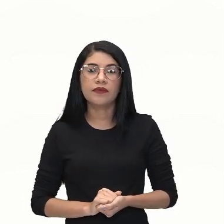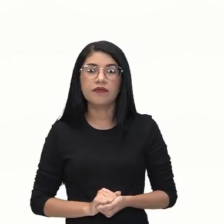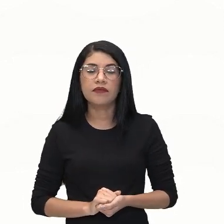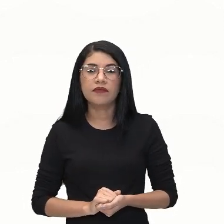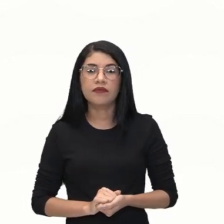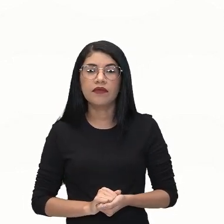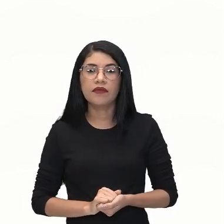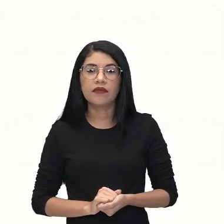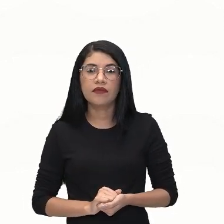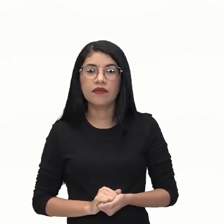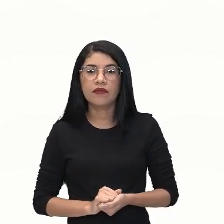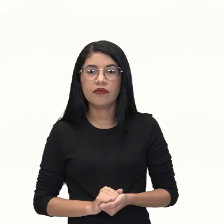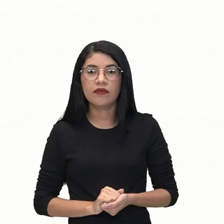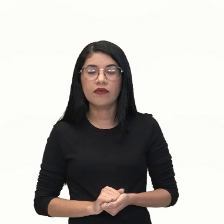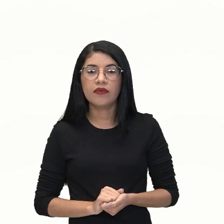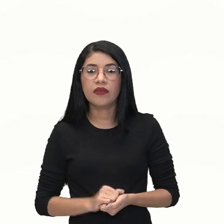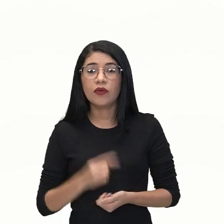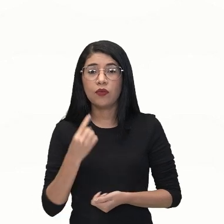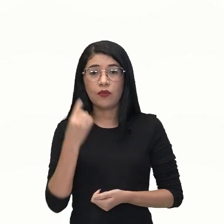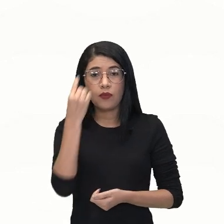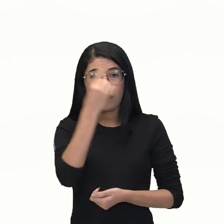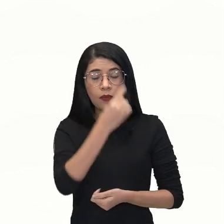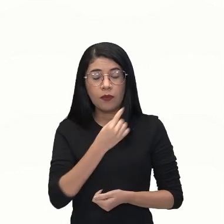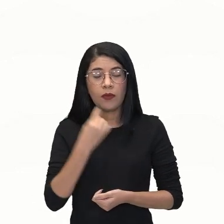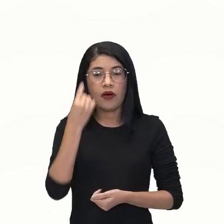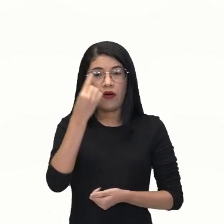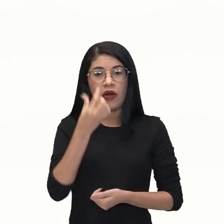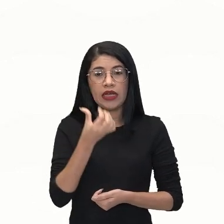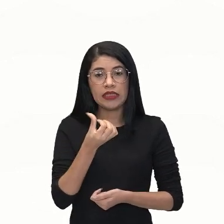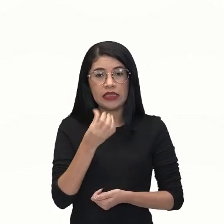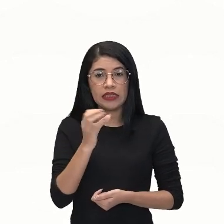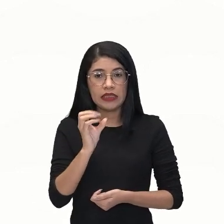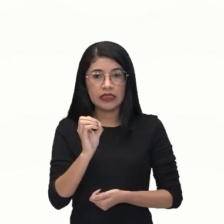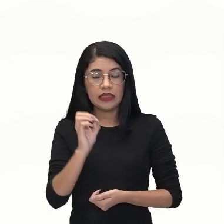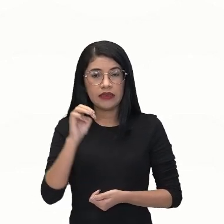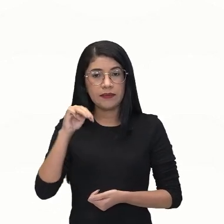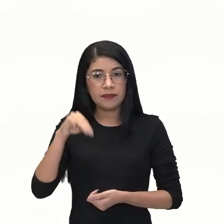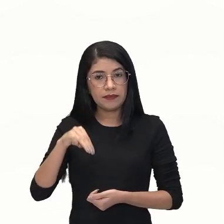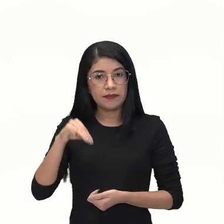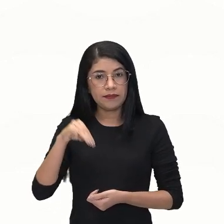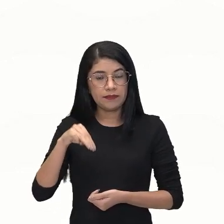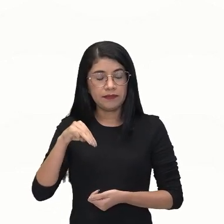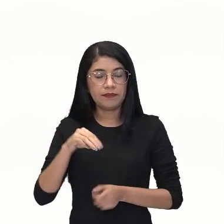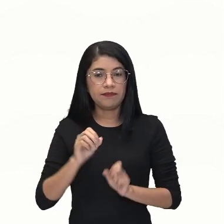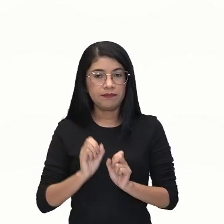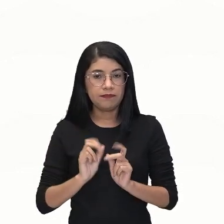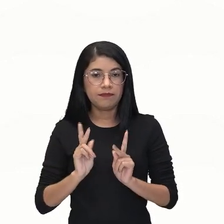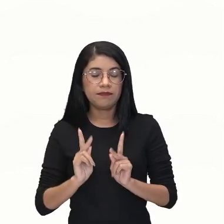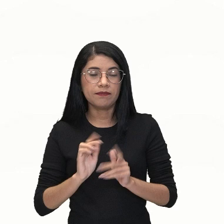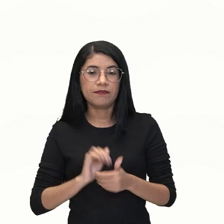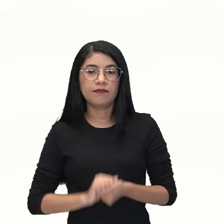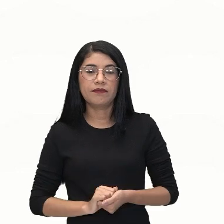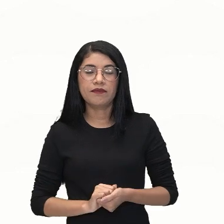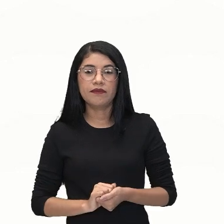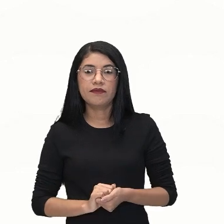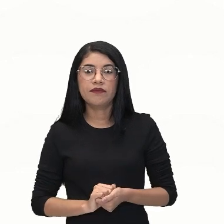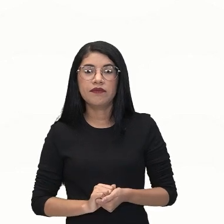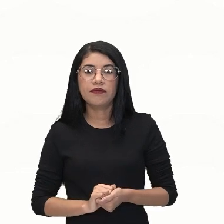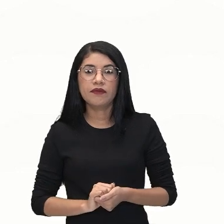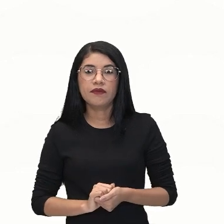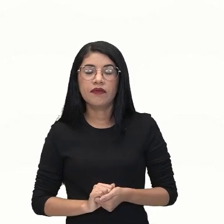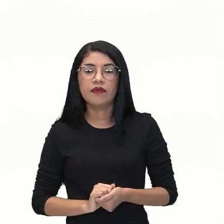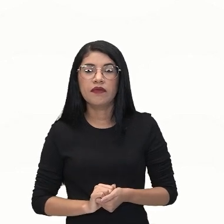hora tem 60 minutos, ok? Eu vou dividir